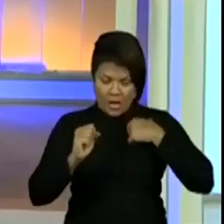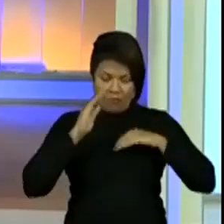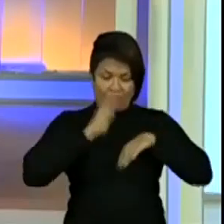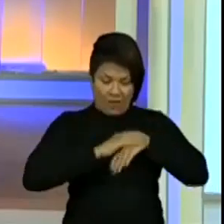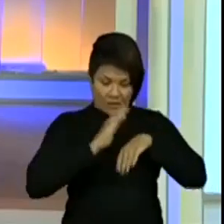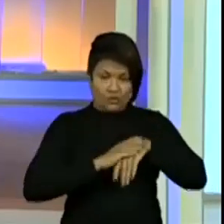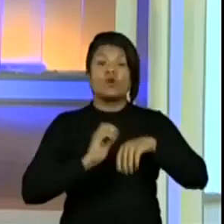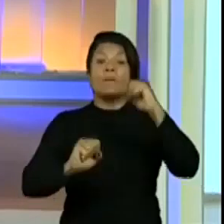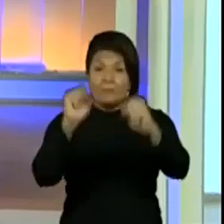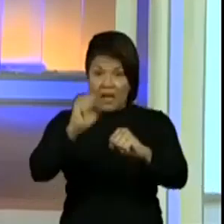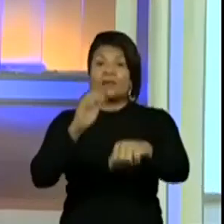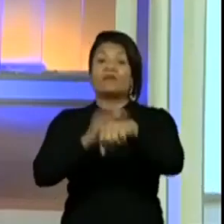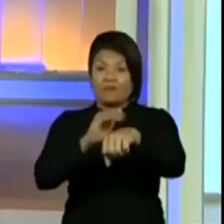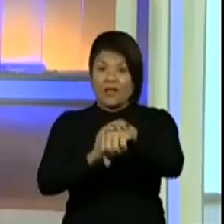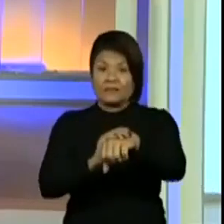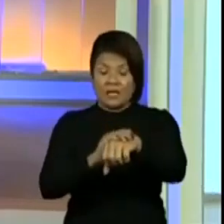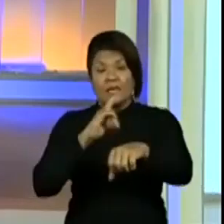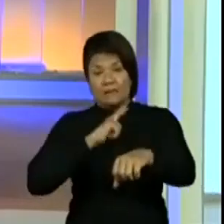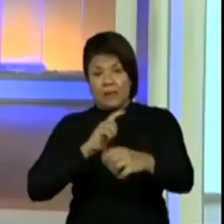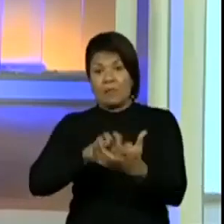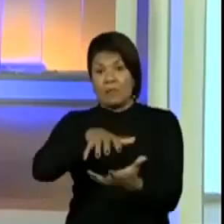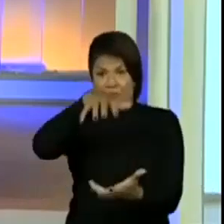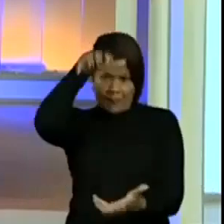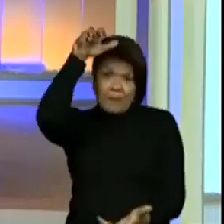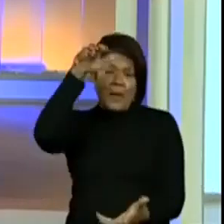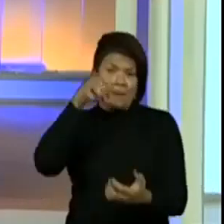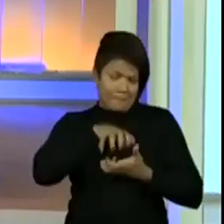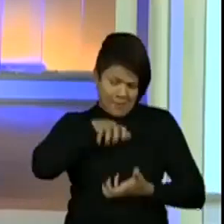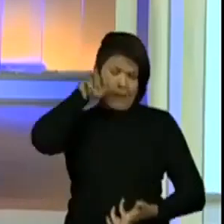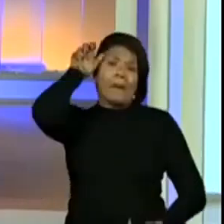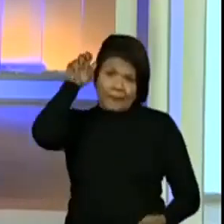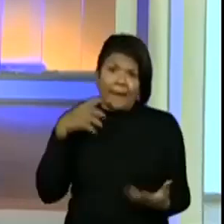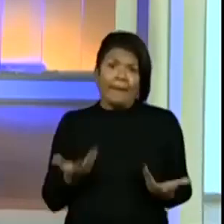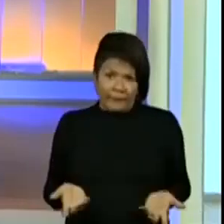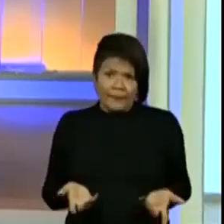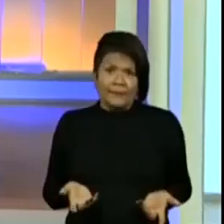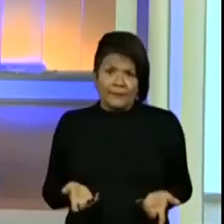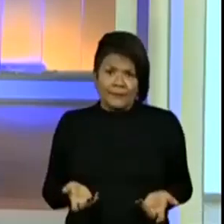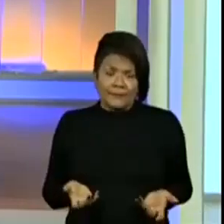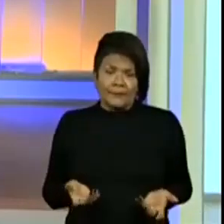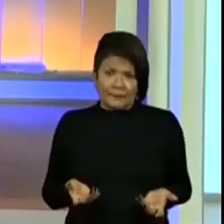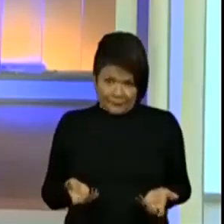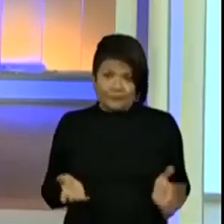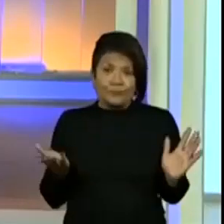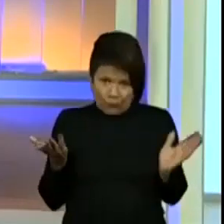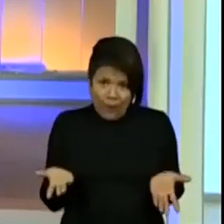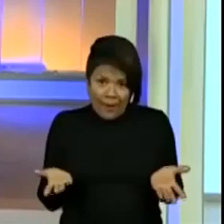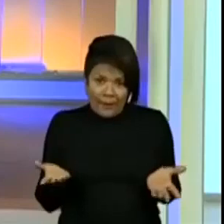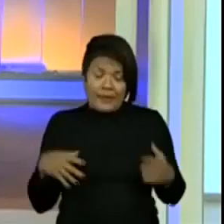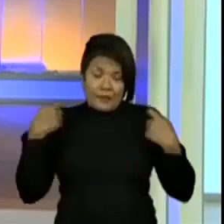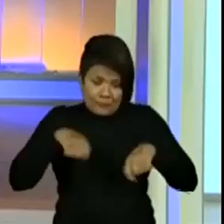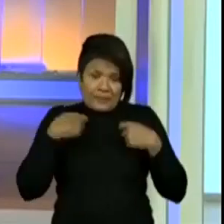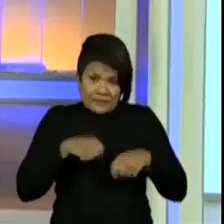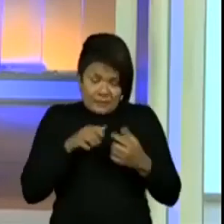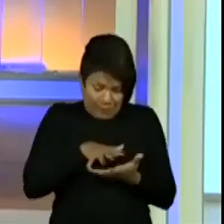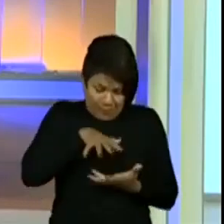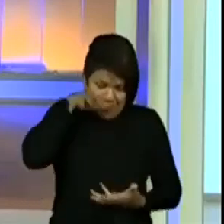menos produtos. Você vai ter mais. Para ter mais produtos, você precisa de mais recursos